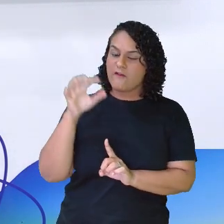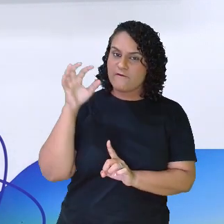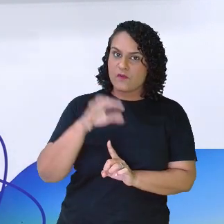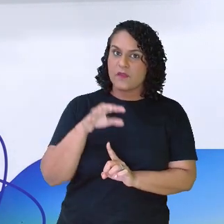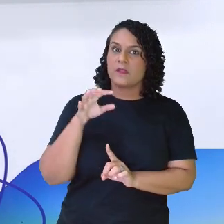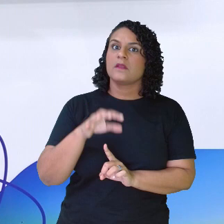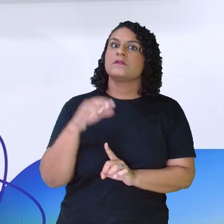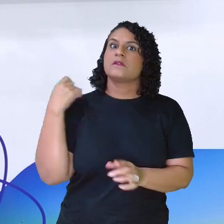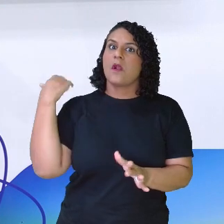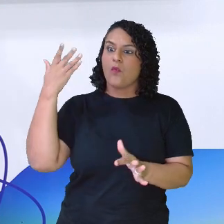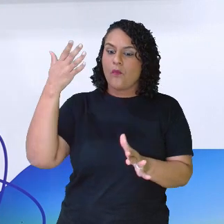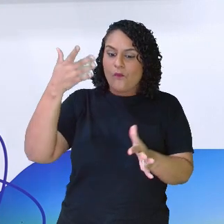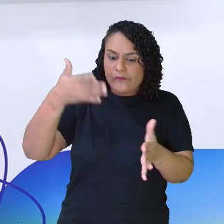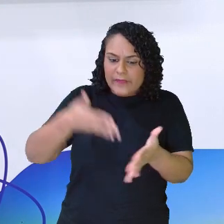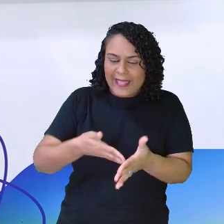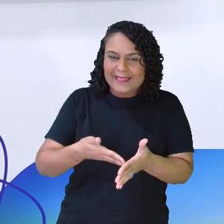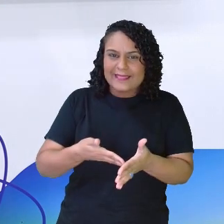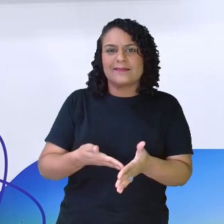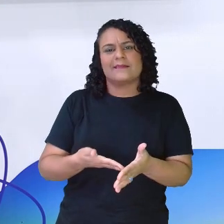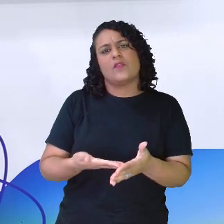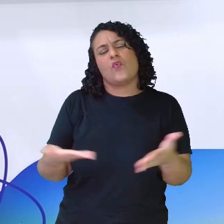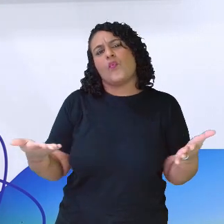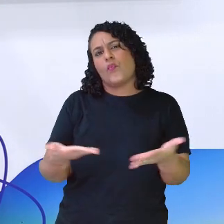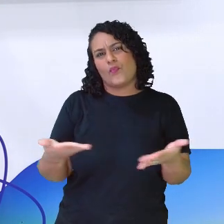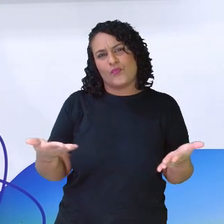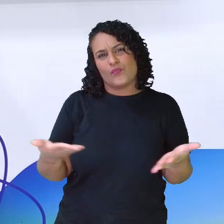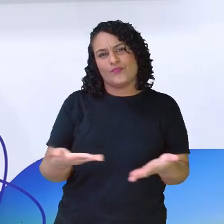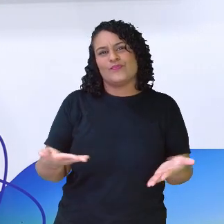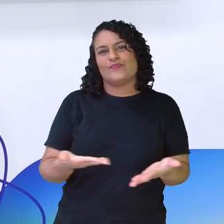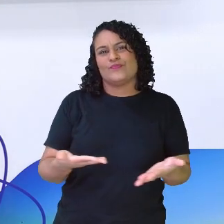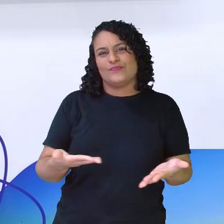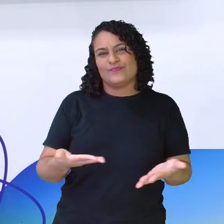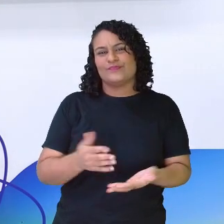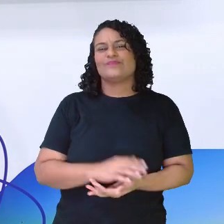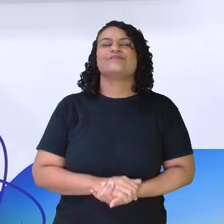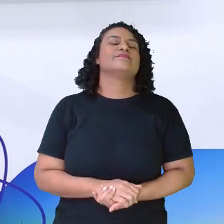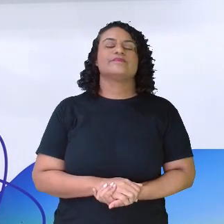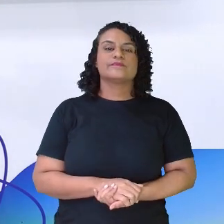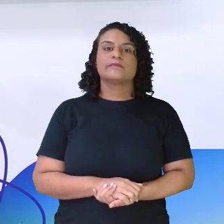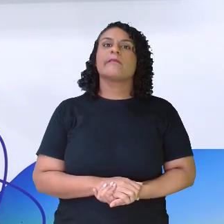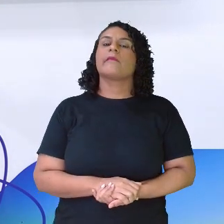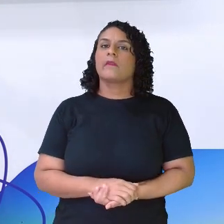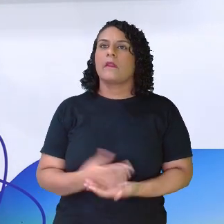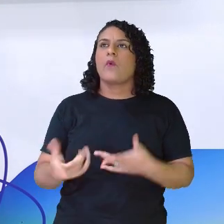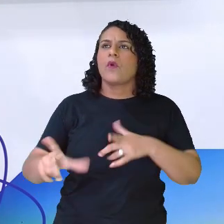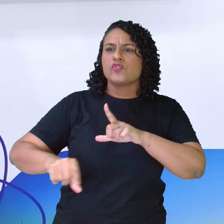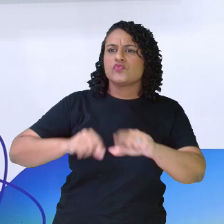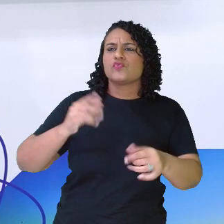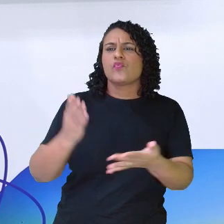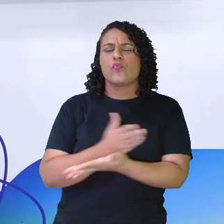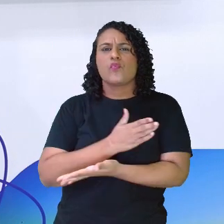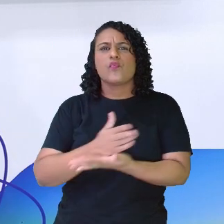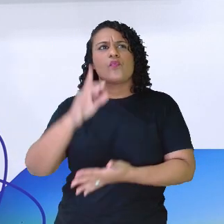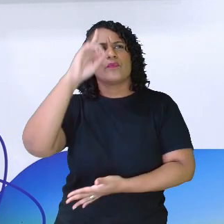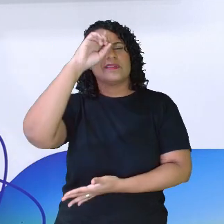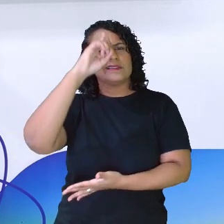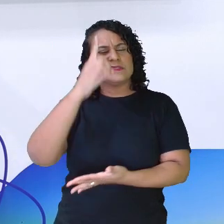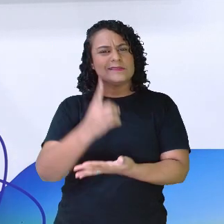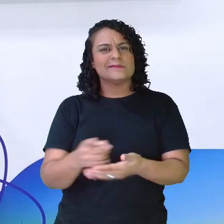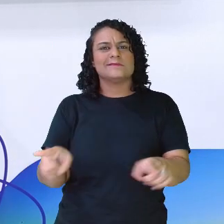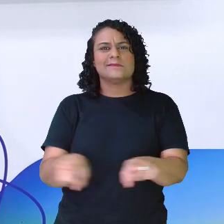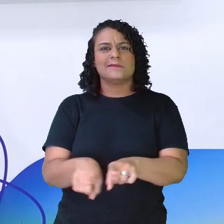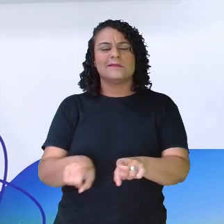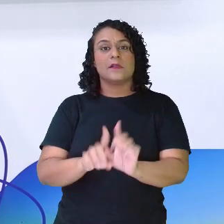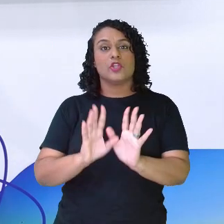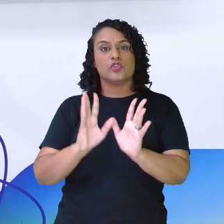lá atrás e que refletem algumas coisas que estão acontecendo no presente, algumas escolhas, algumas decisões. Tudo que a